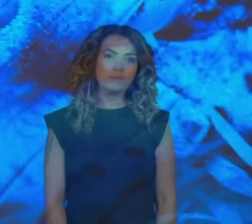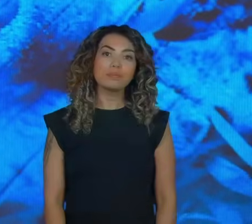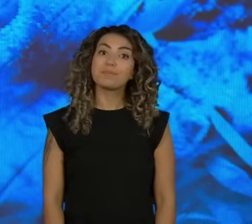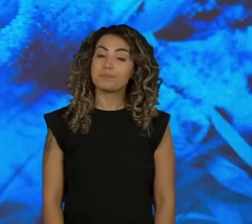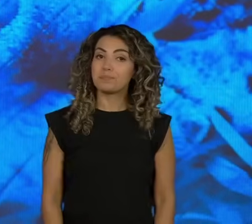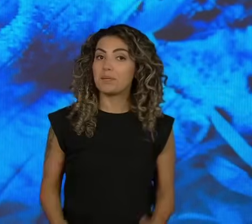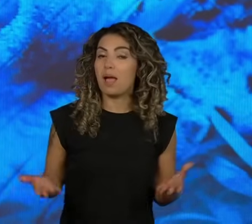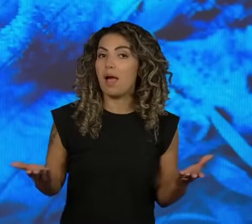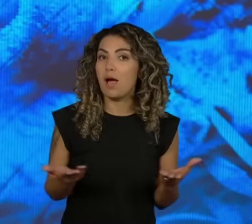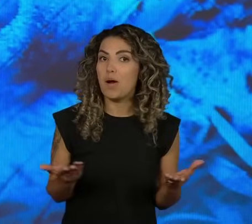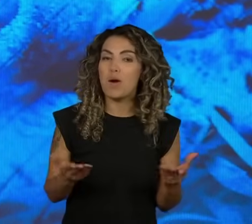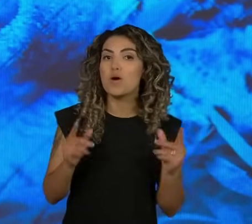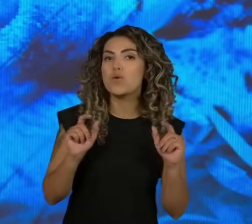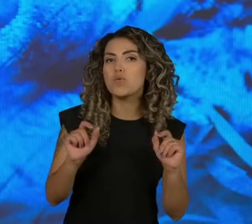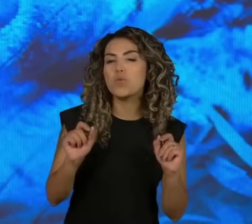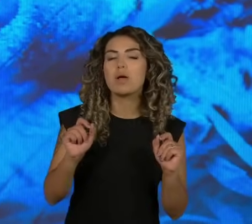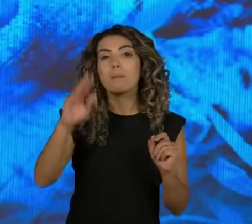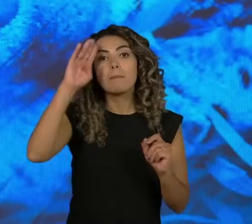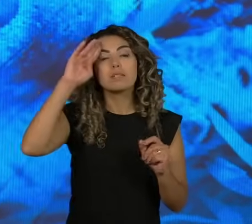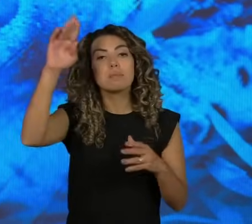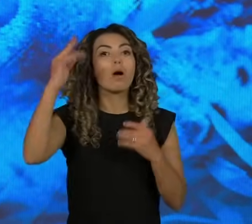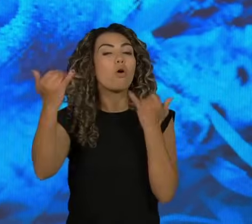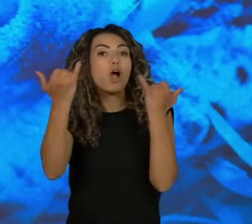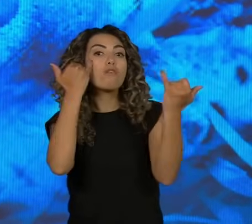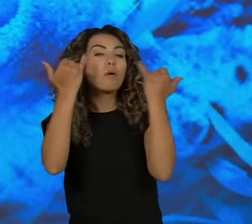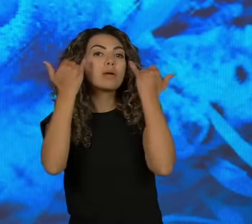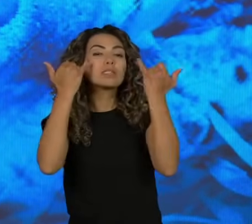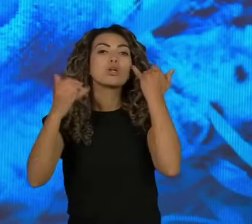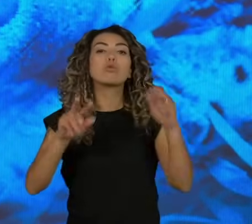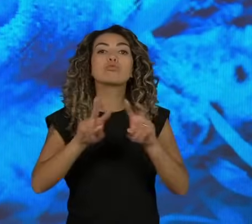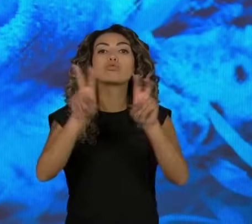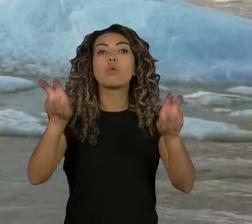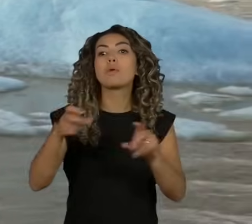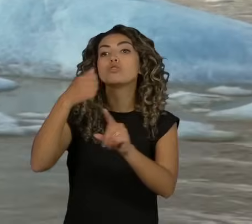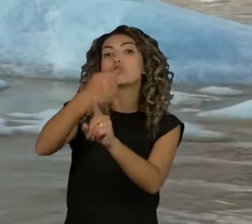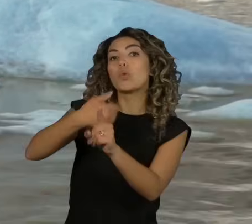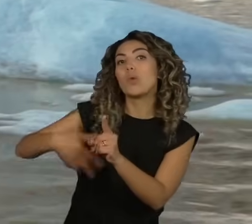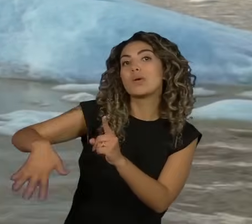Agora vamos conferir as notícias principais da área socioambiental.